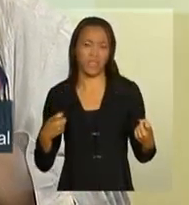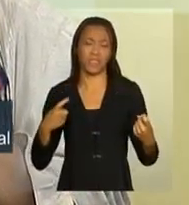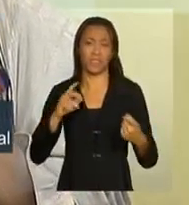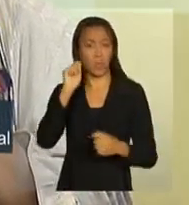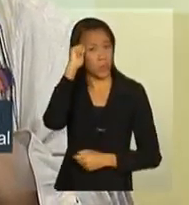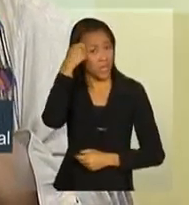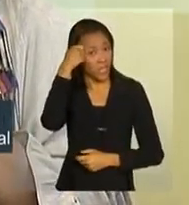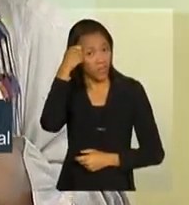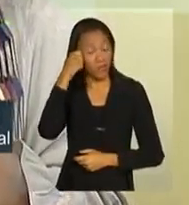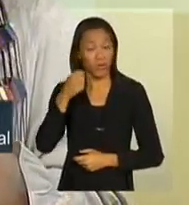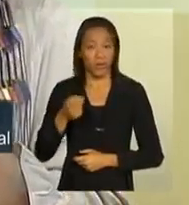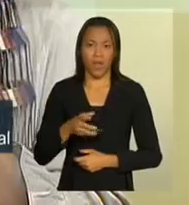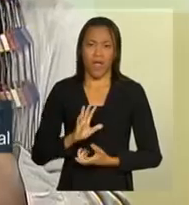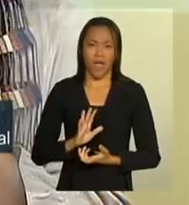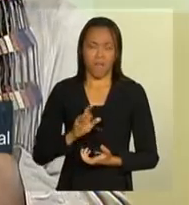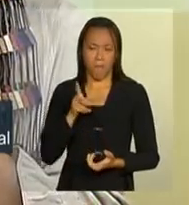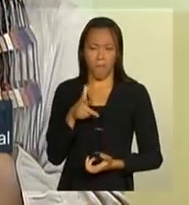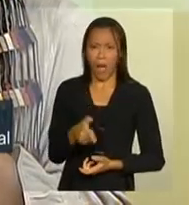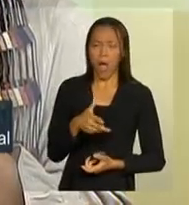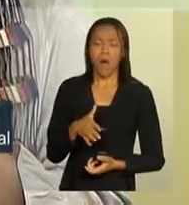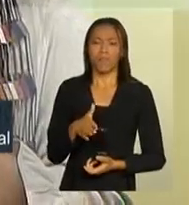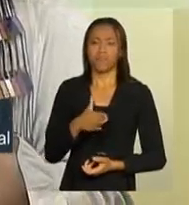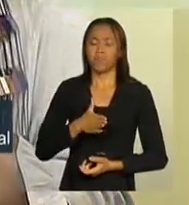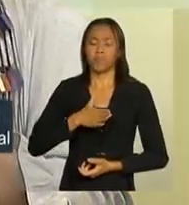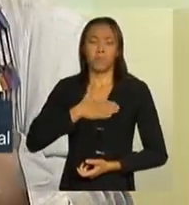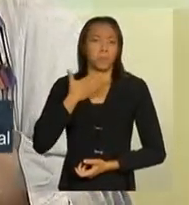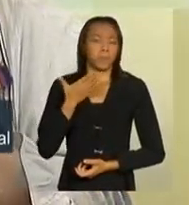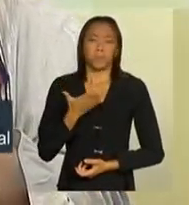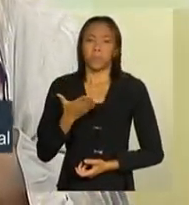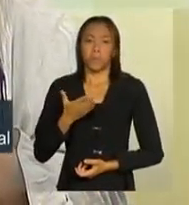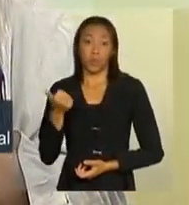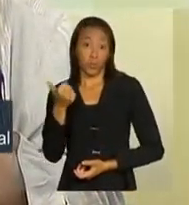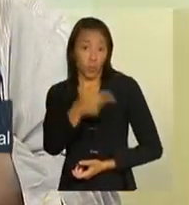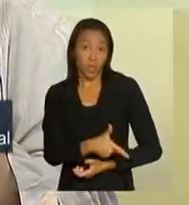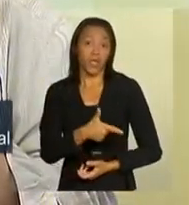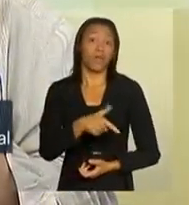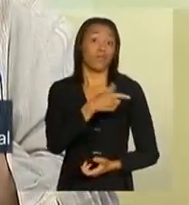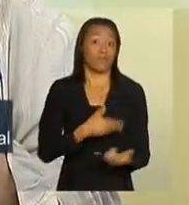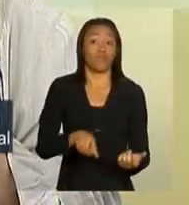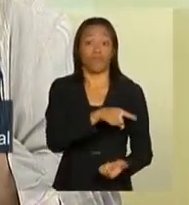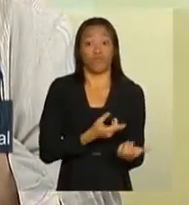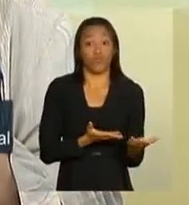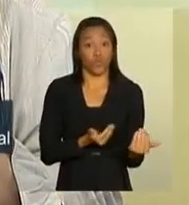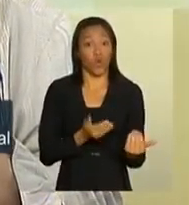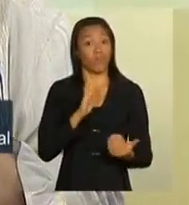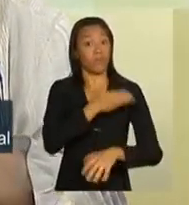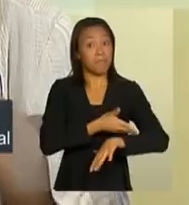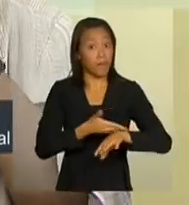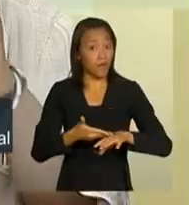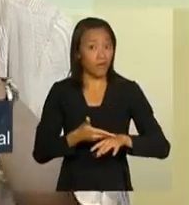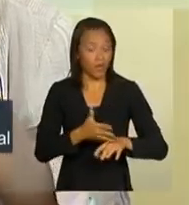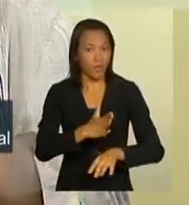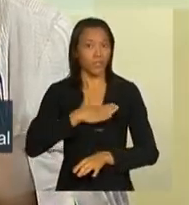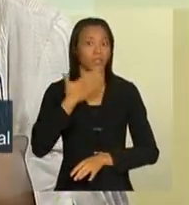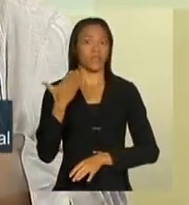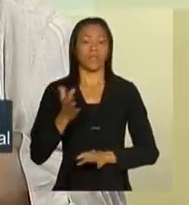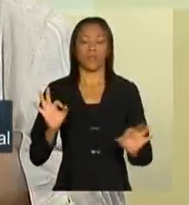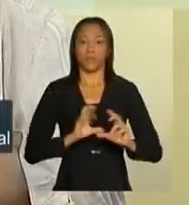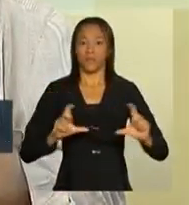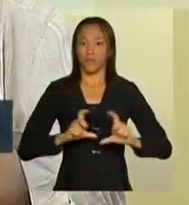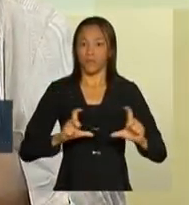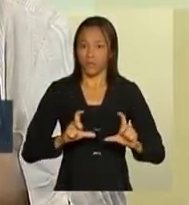choca menos a sociedade do que a morte violenta eh de um jovem branco. Isso eu acho que dá para